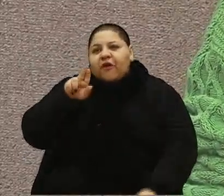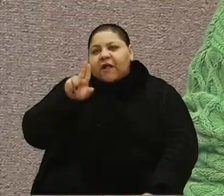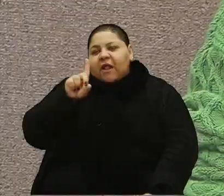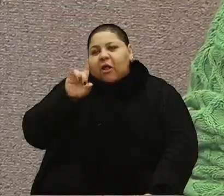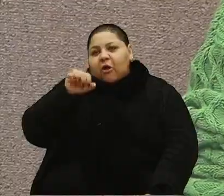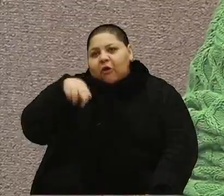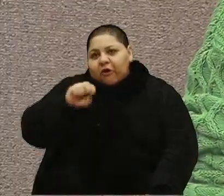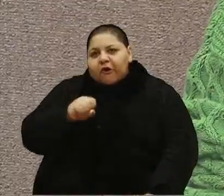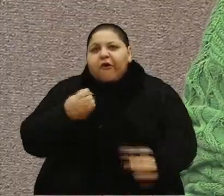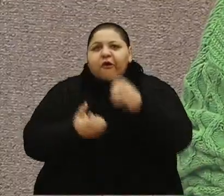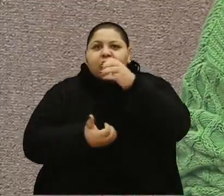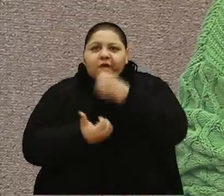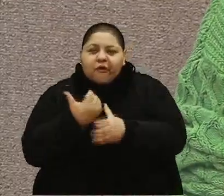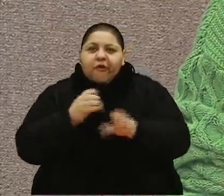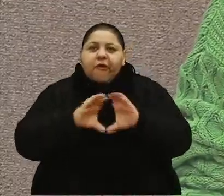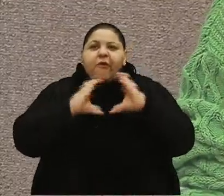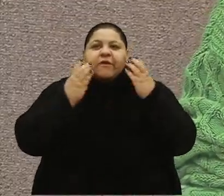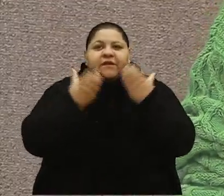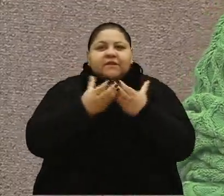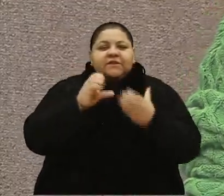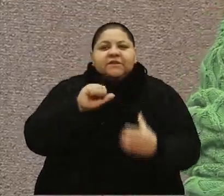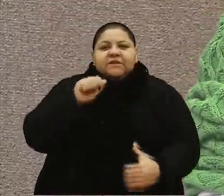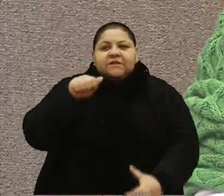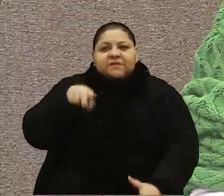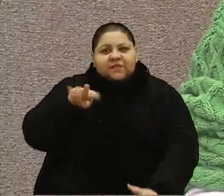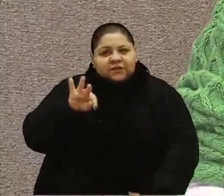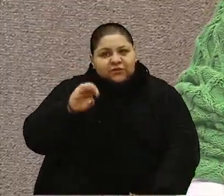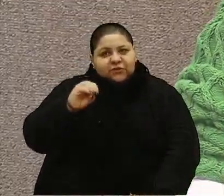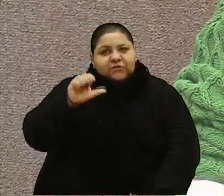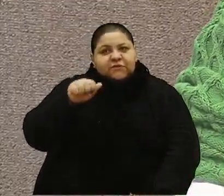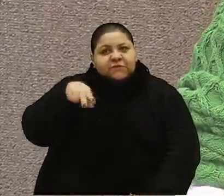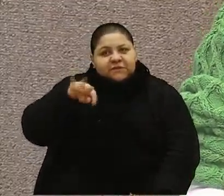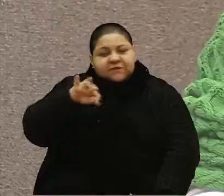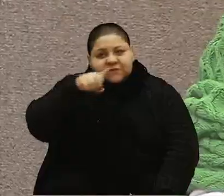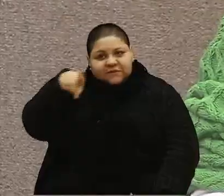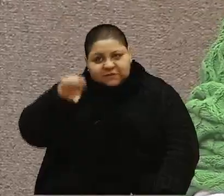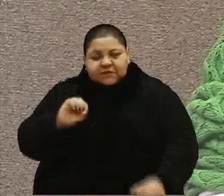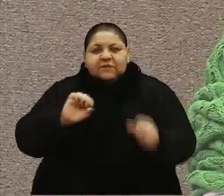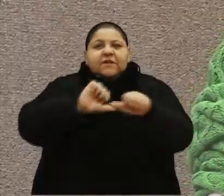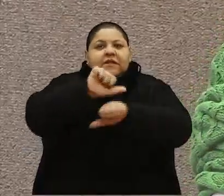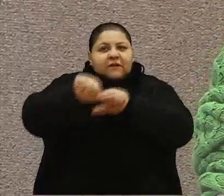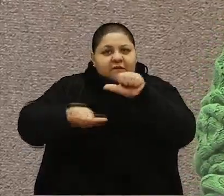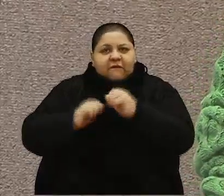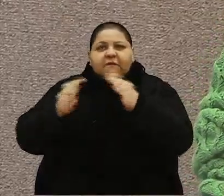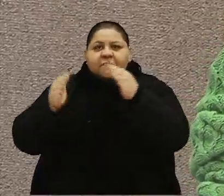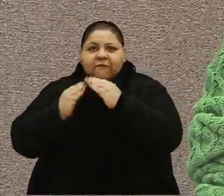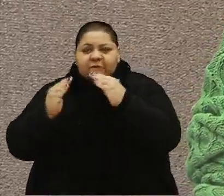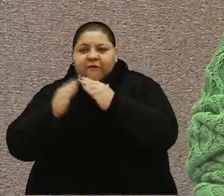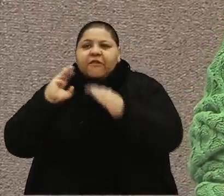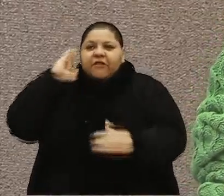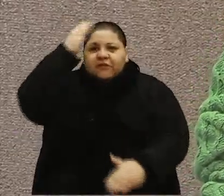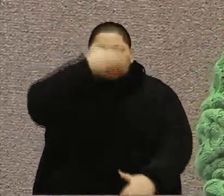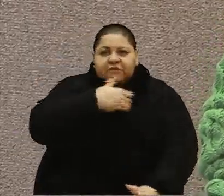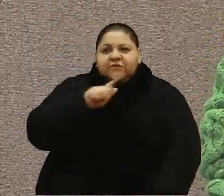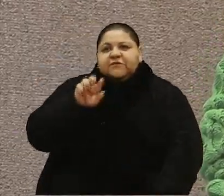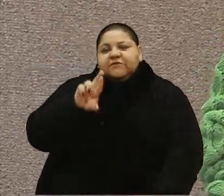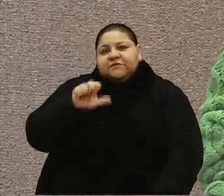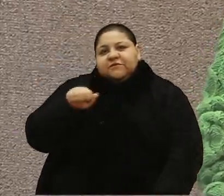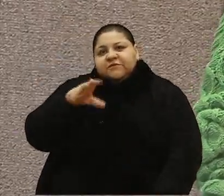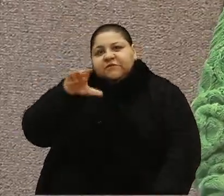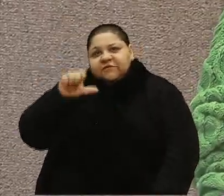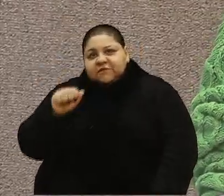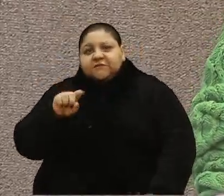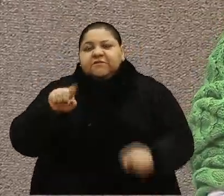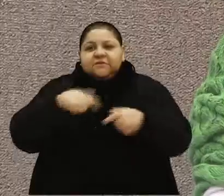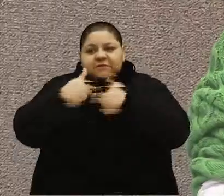fundadores da comunidade de Santo Antão. Em 65, mudou-se para Nossa Senhora das Graças, na Quinta Légua. Trabalhou como agricultor, tendo como principal